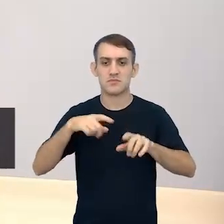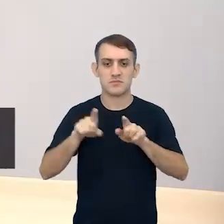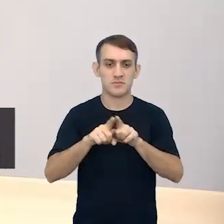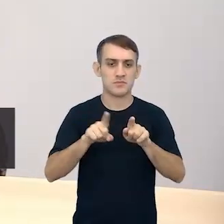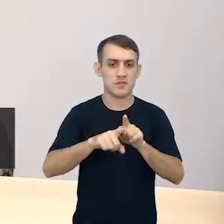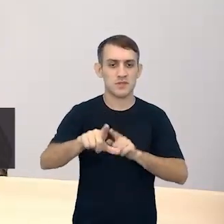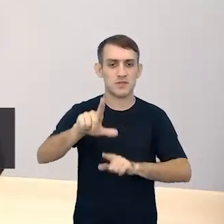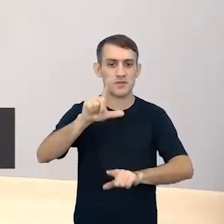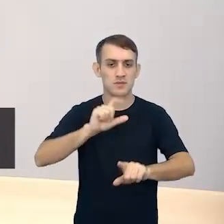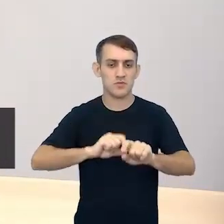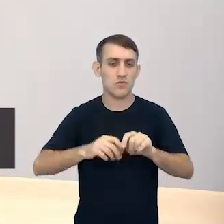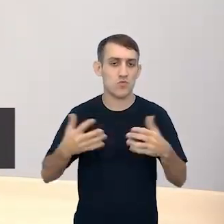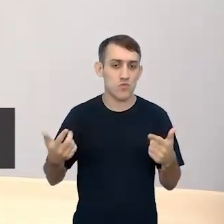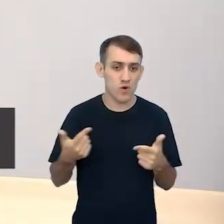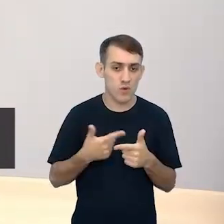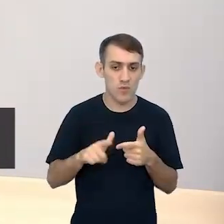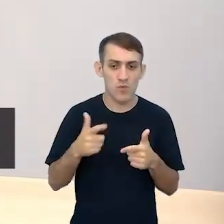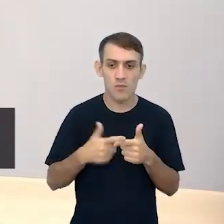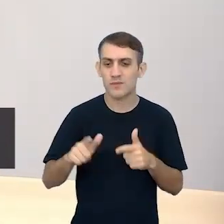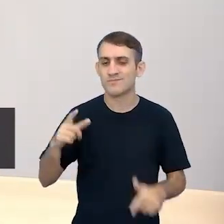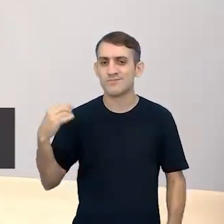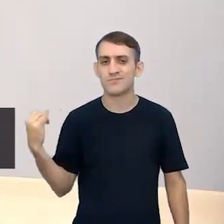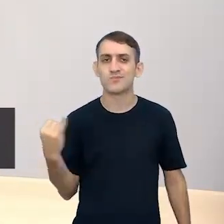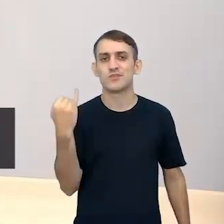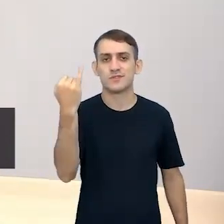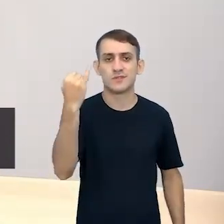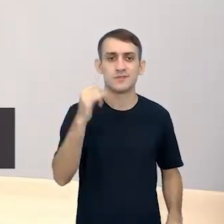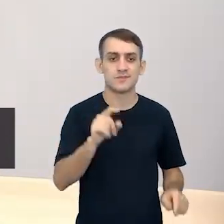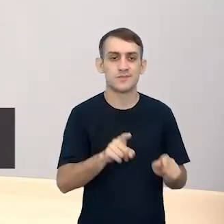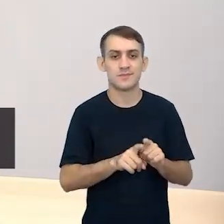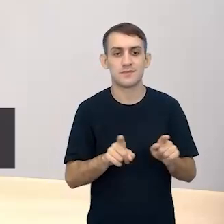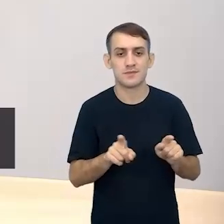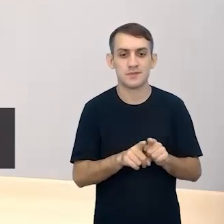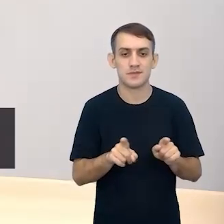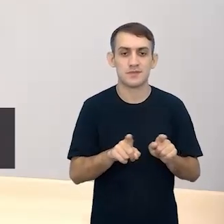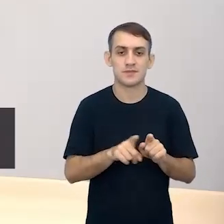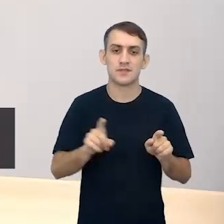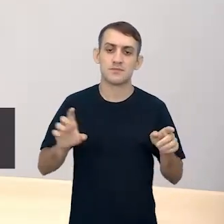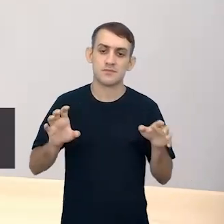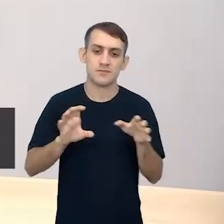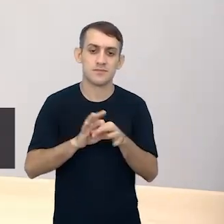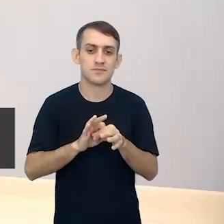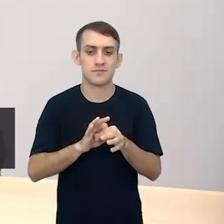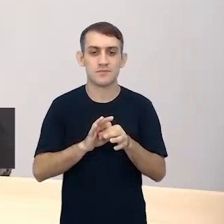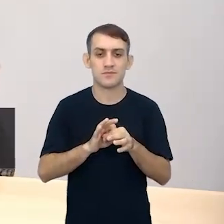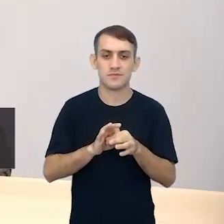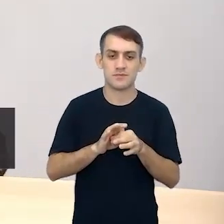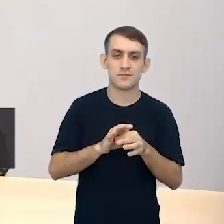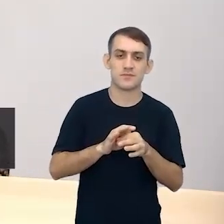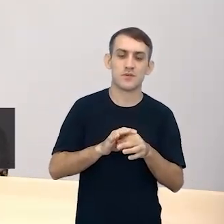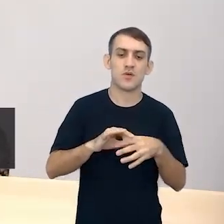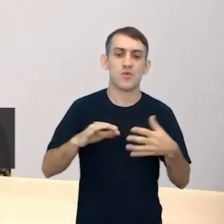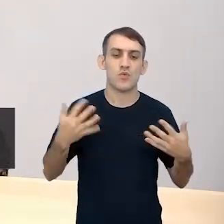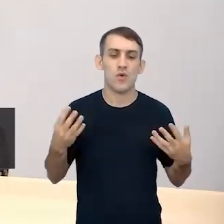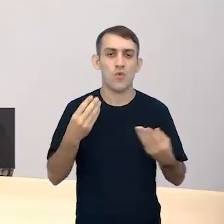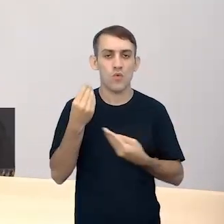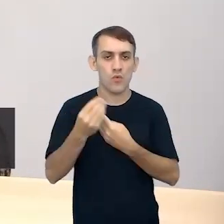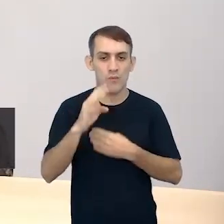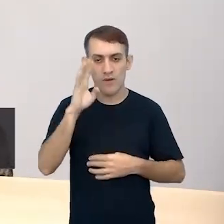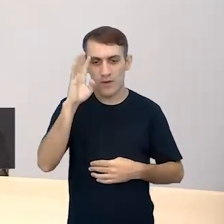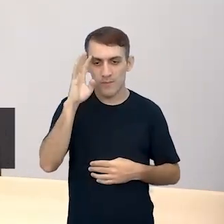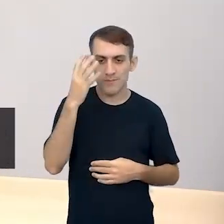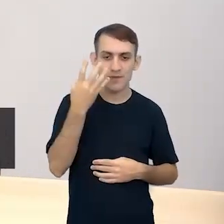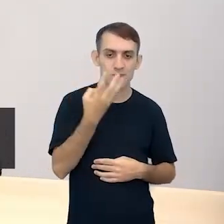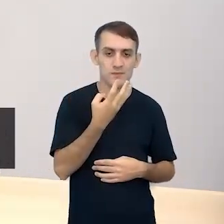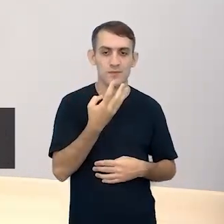definir qual o problema que vai ser priorizado, a ideação, quais as soluções, como vamos